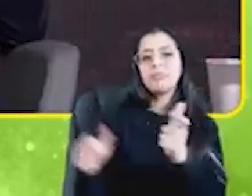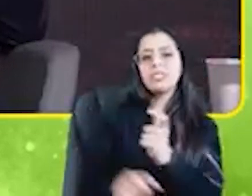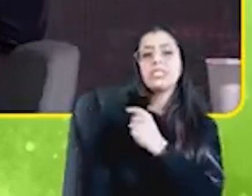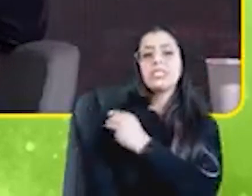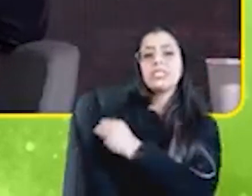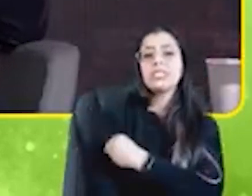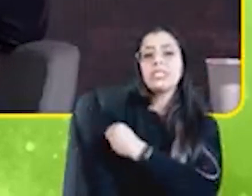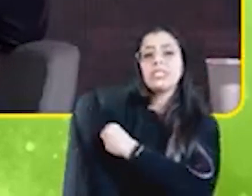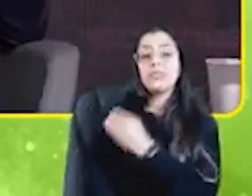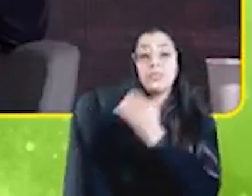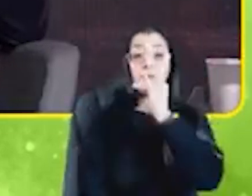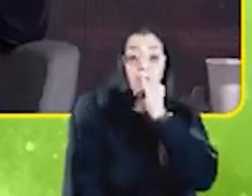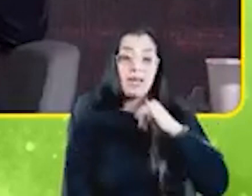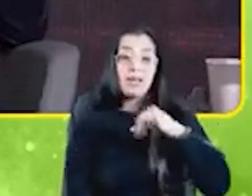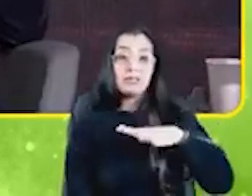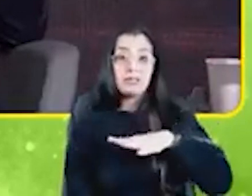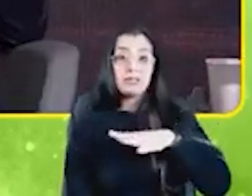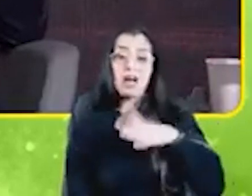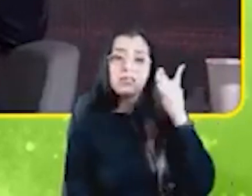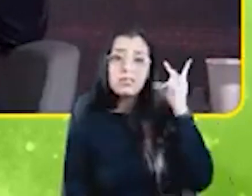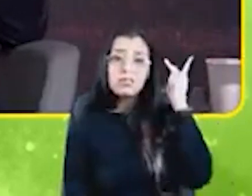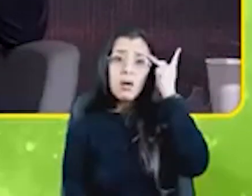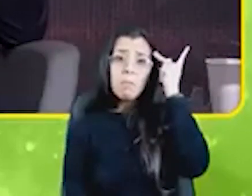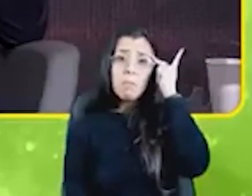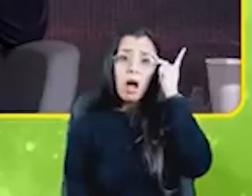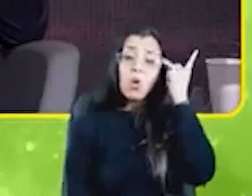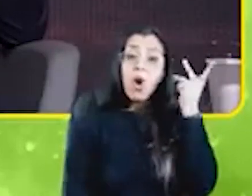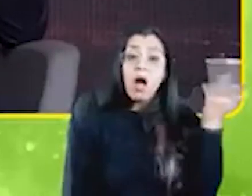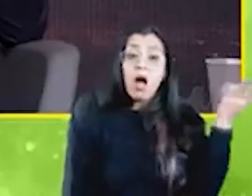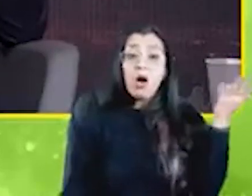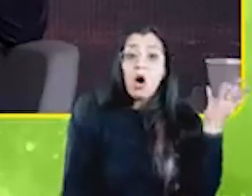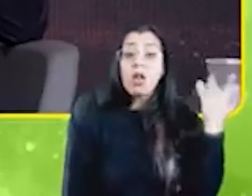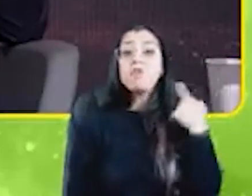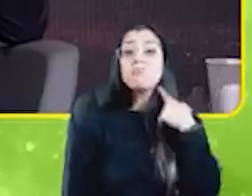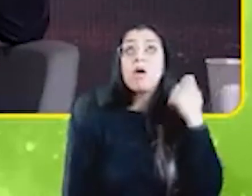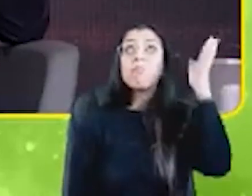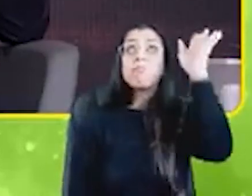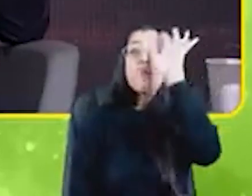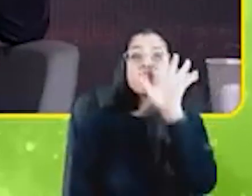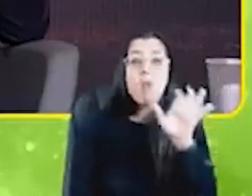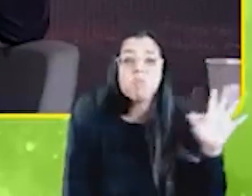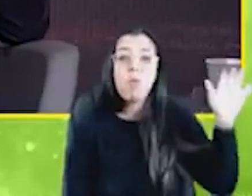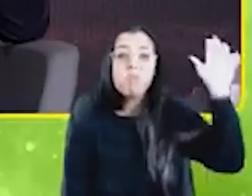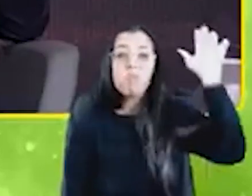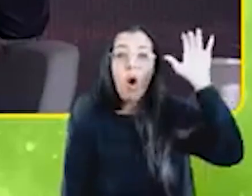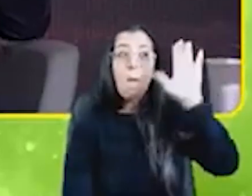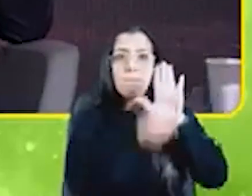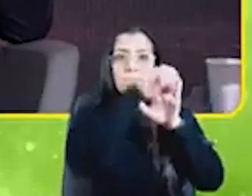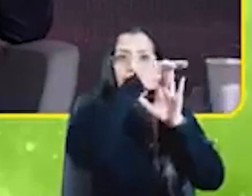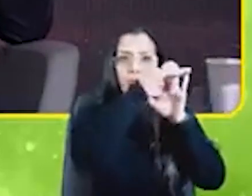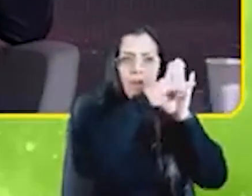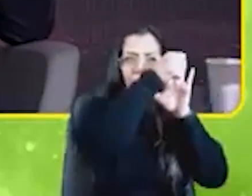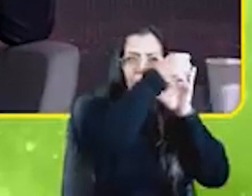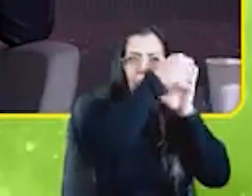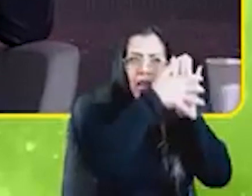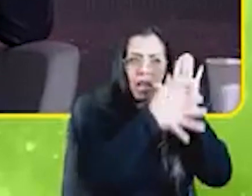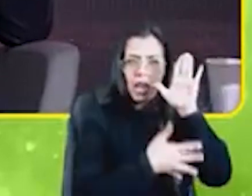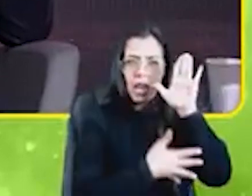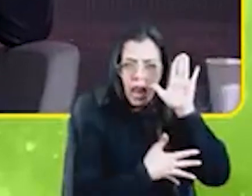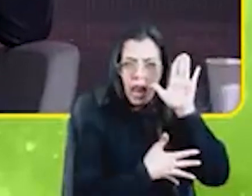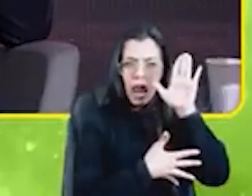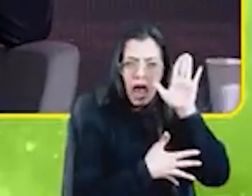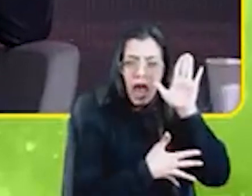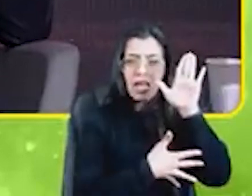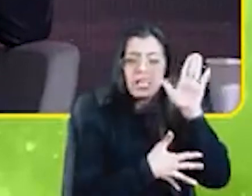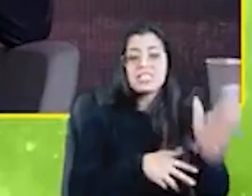cidades do mundo e tem um dos despoluída tá no índice de poluição ela tá empresas há 50 menos poluídas